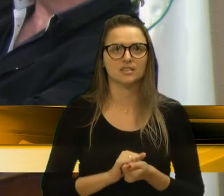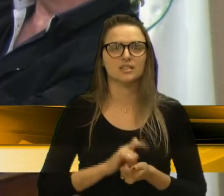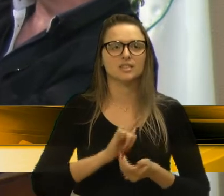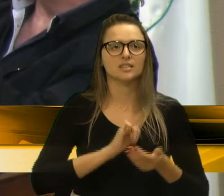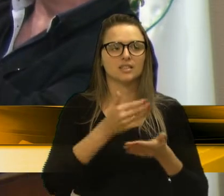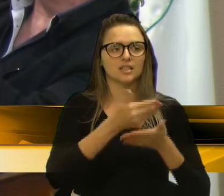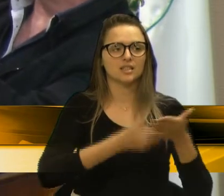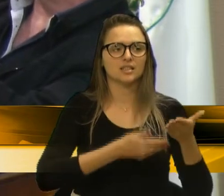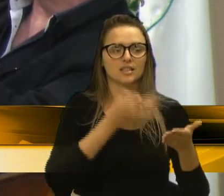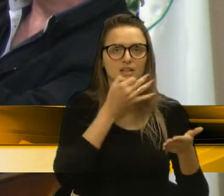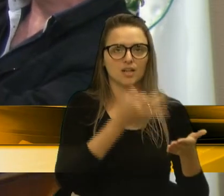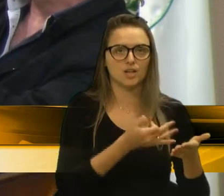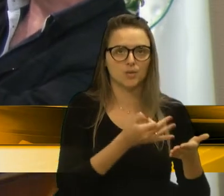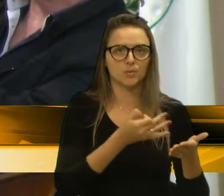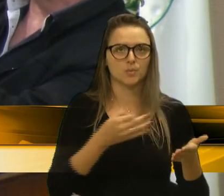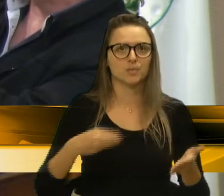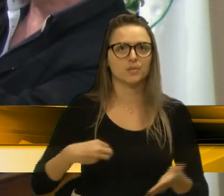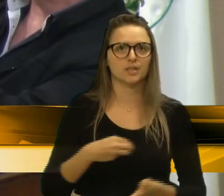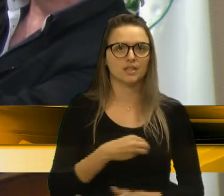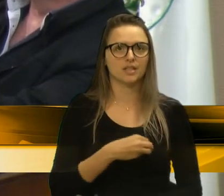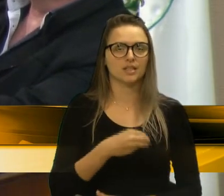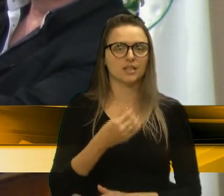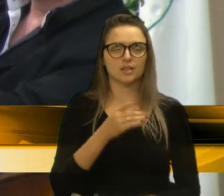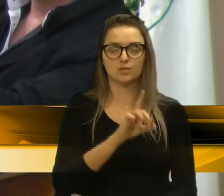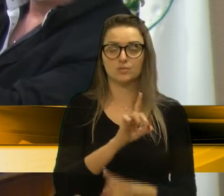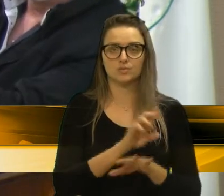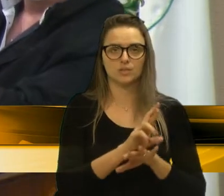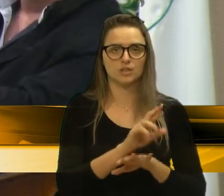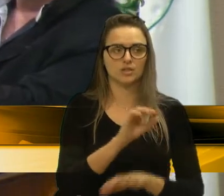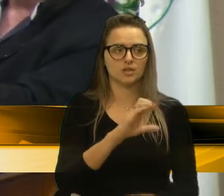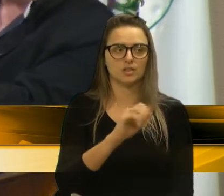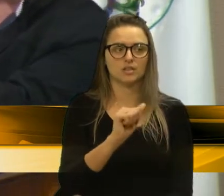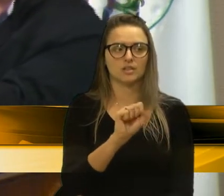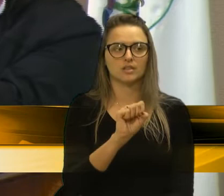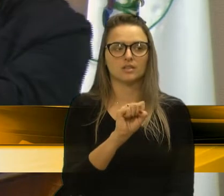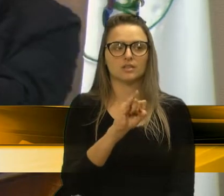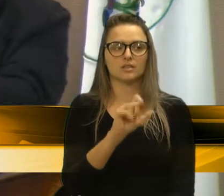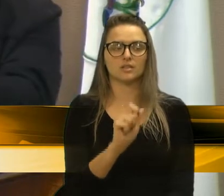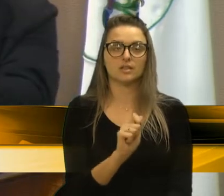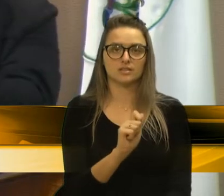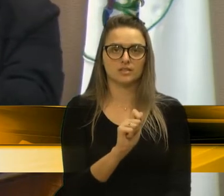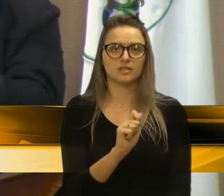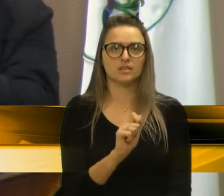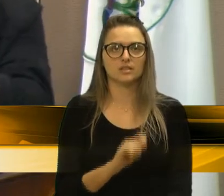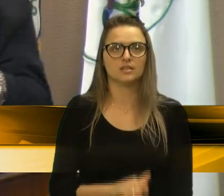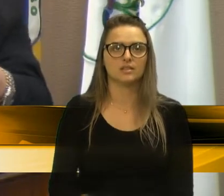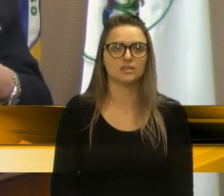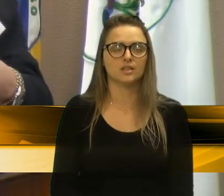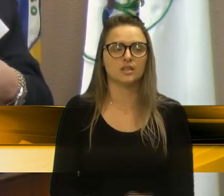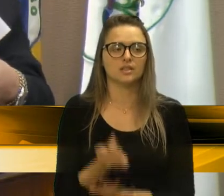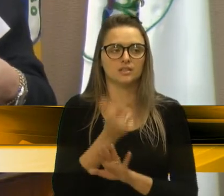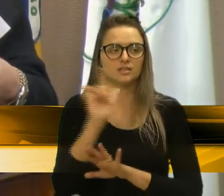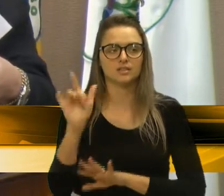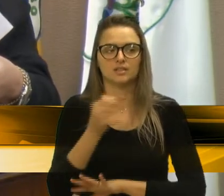parecer da doutora Cássia Andréa Kuhn, com outra manifestação.